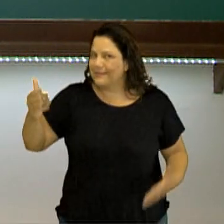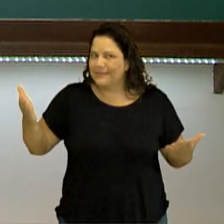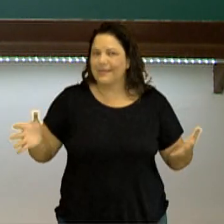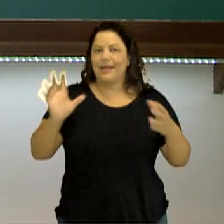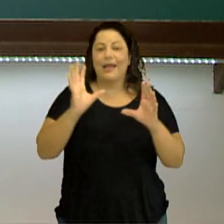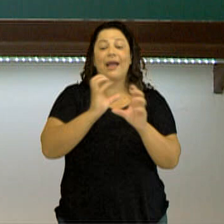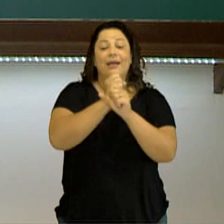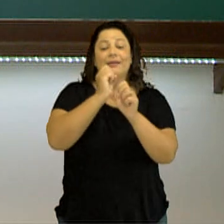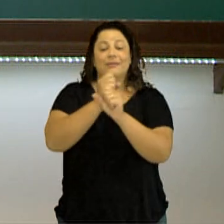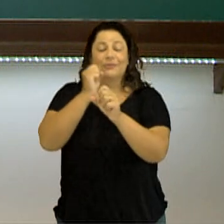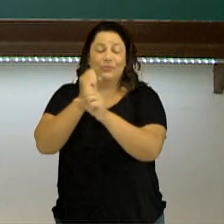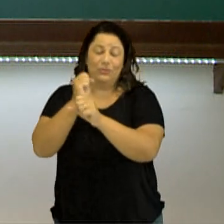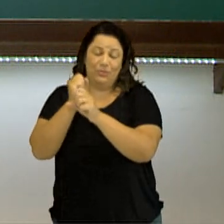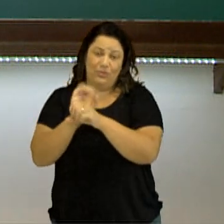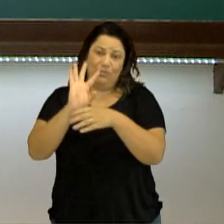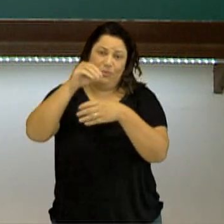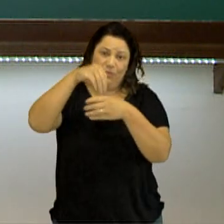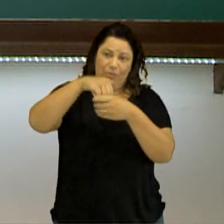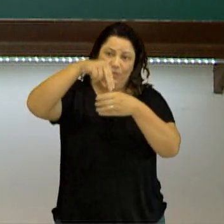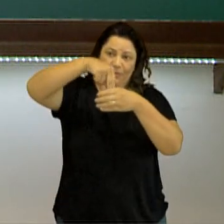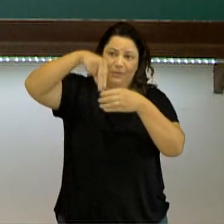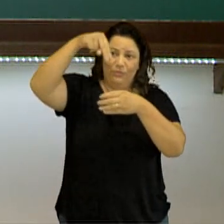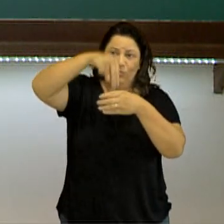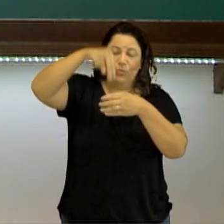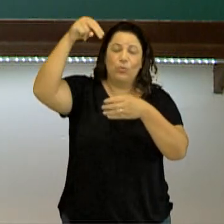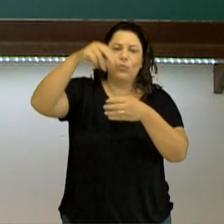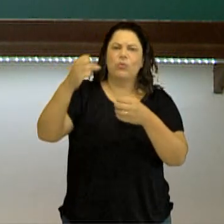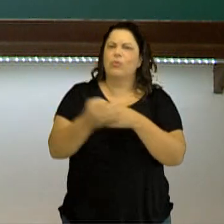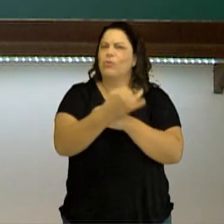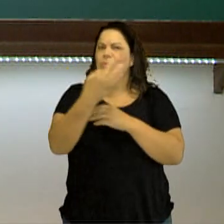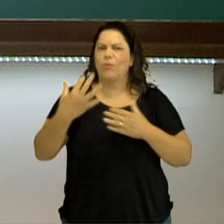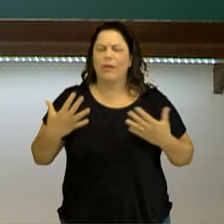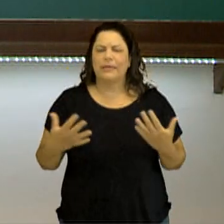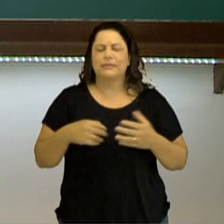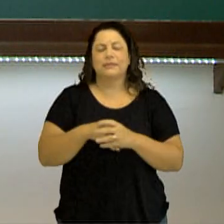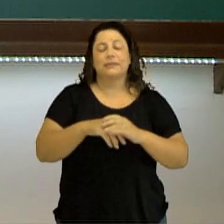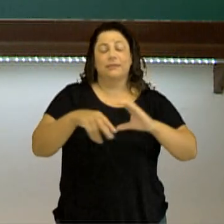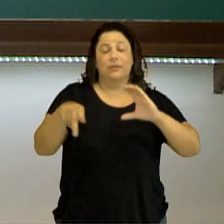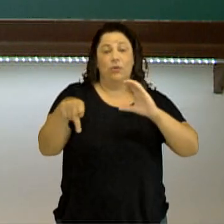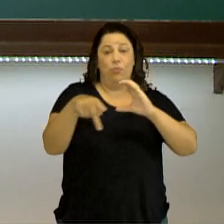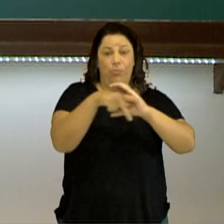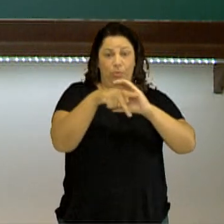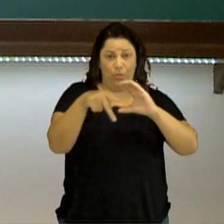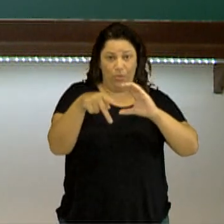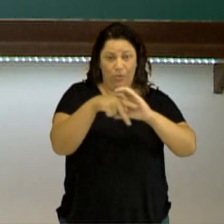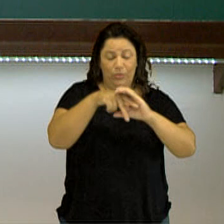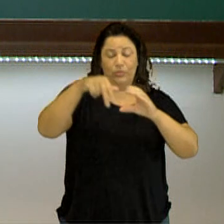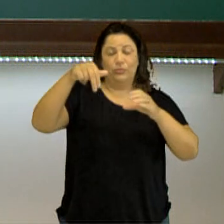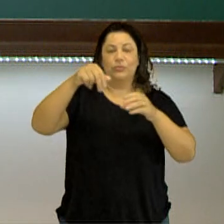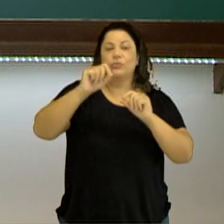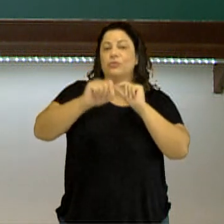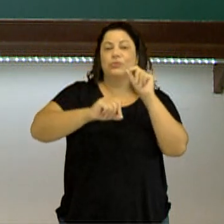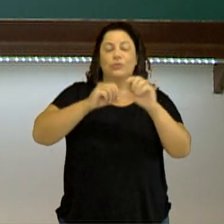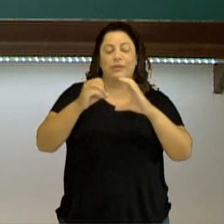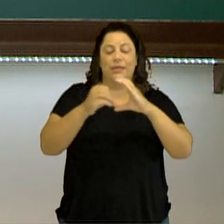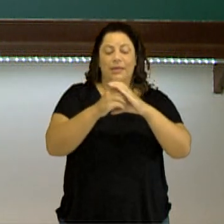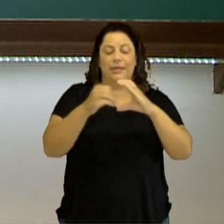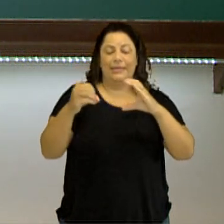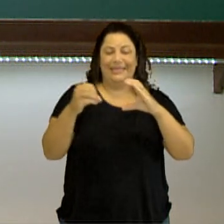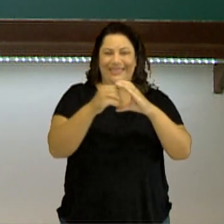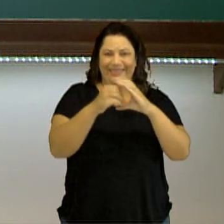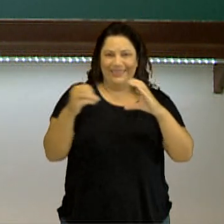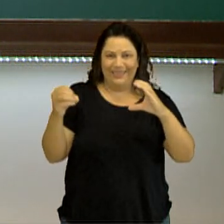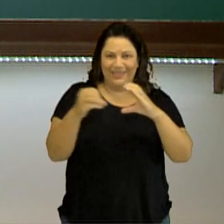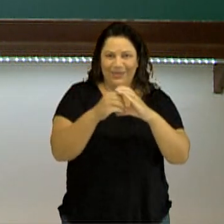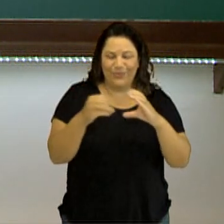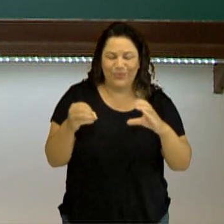núcleo. Aí tem que lembrar, quais são as cargas que estão no núcleo? Prótons e nêutrons. Prótons e nêutrons. Prótons